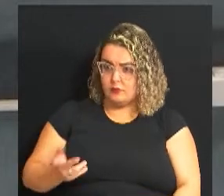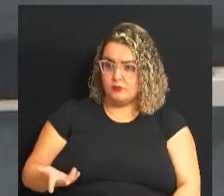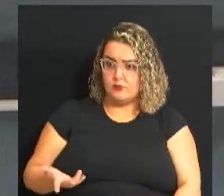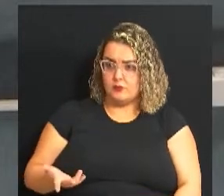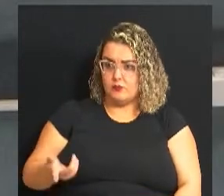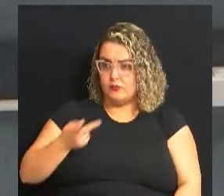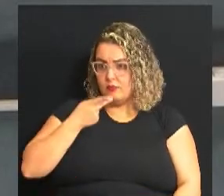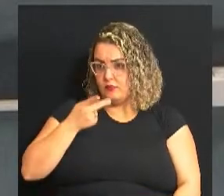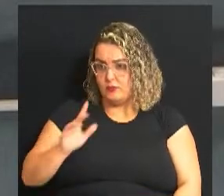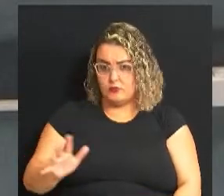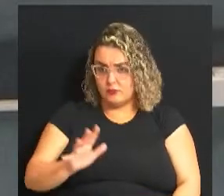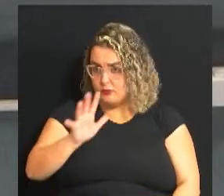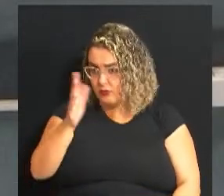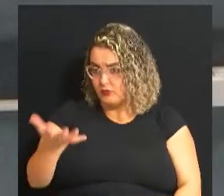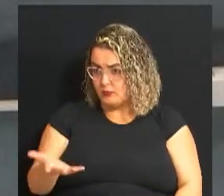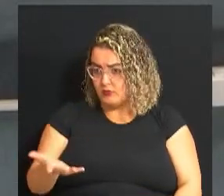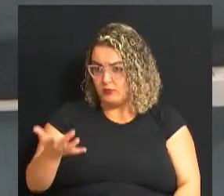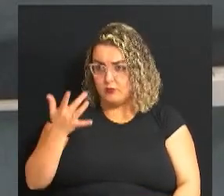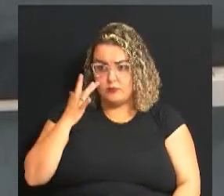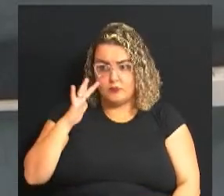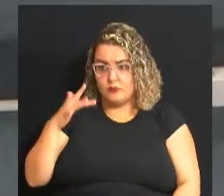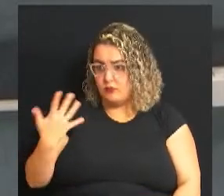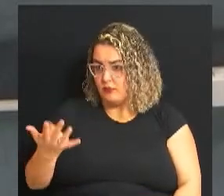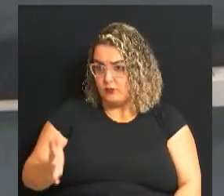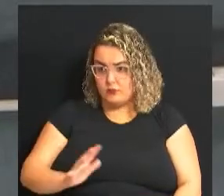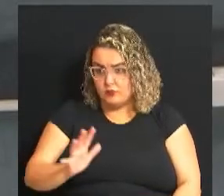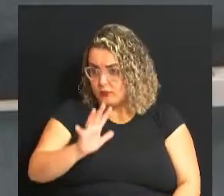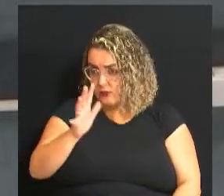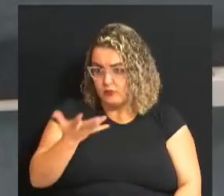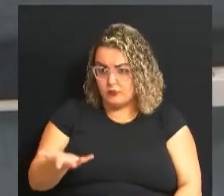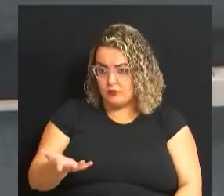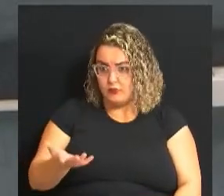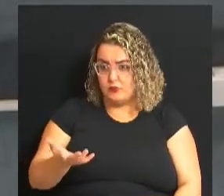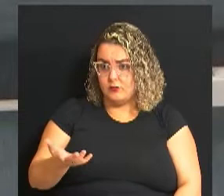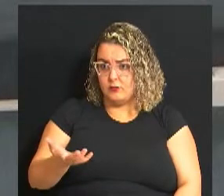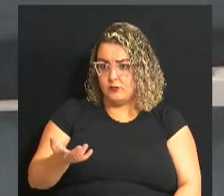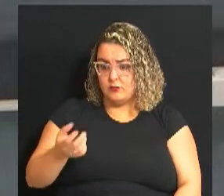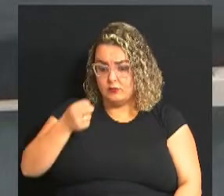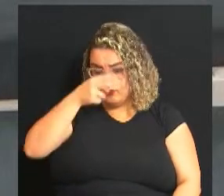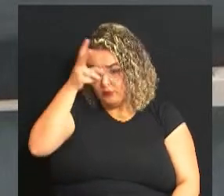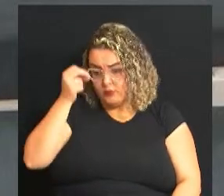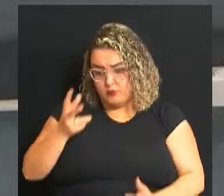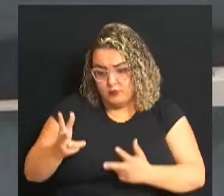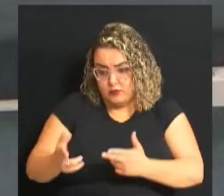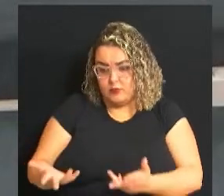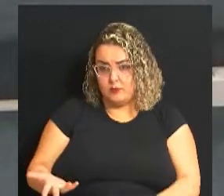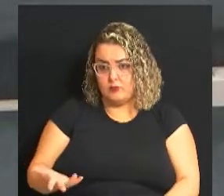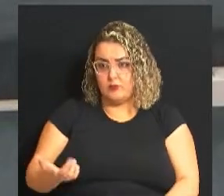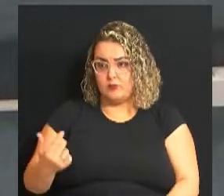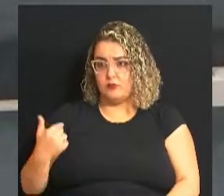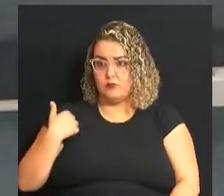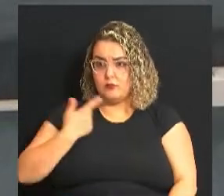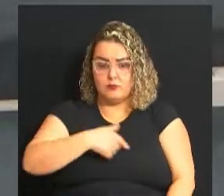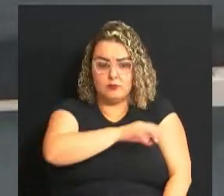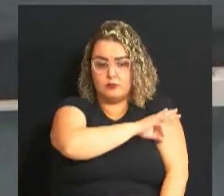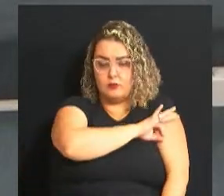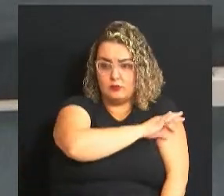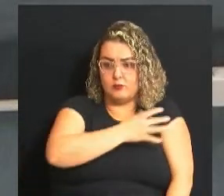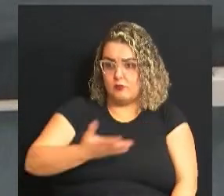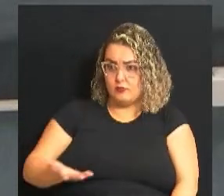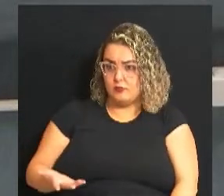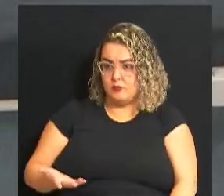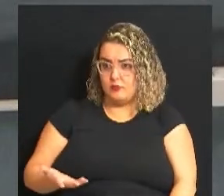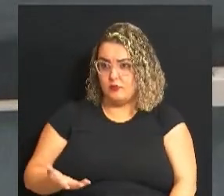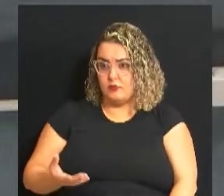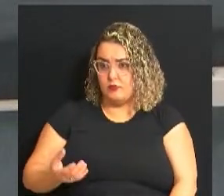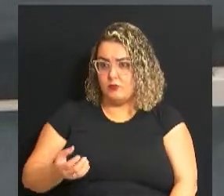Eu não entendo o que é caríssimo para a prefeitura, do tamanho da nossa, mas, enfim. E em quanto tempo esse pessoal vai pagar isso? Quanto tempo vai demorar para entrar esse